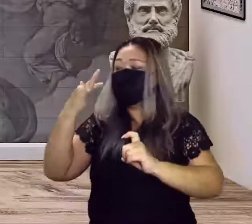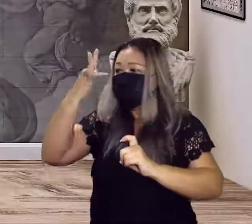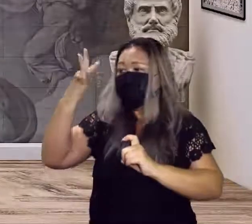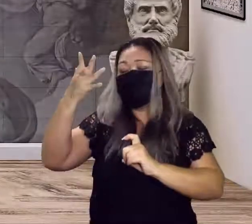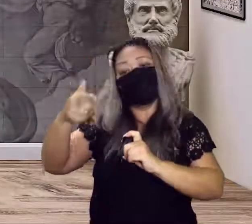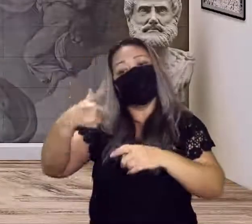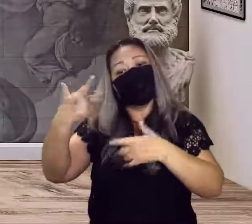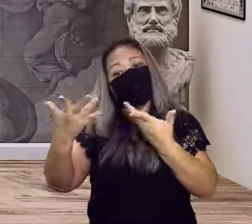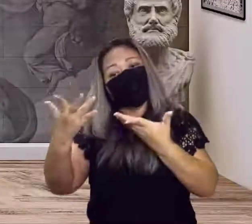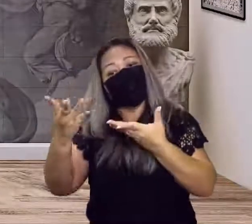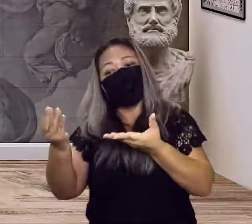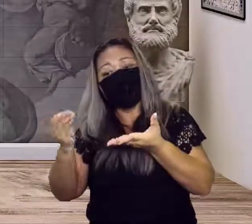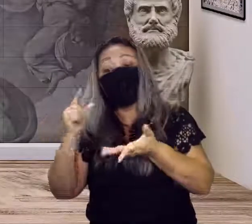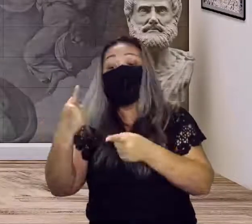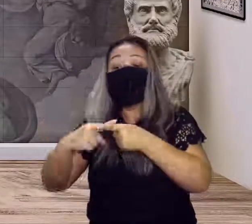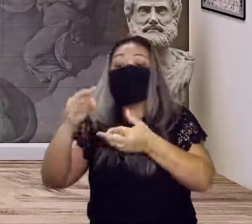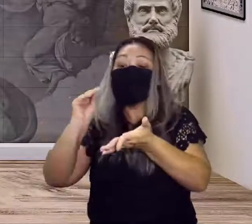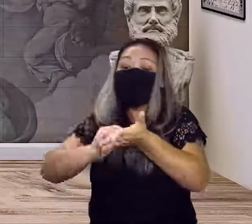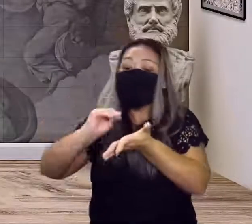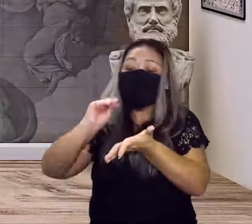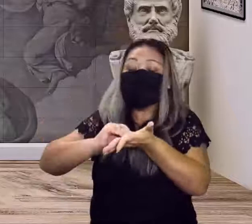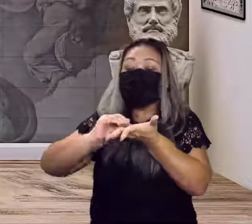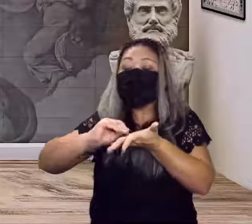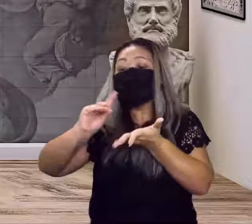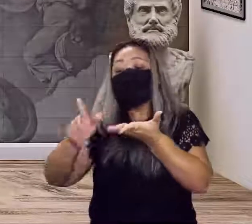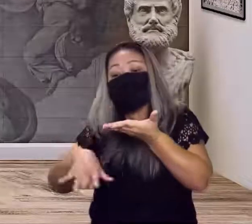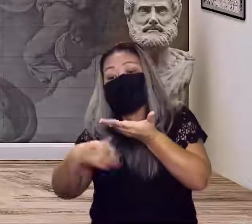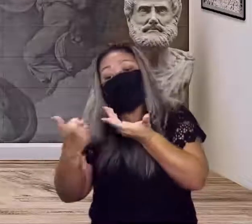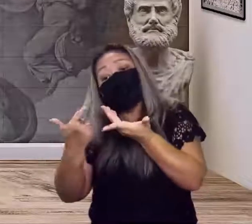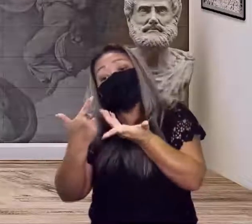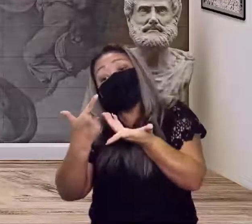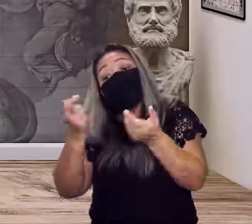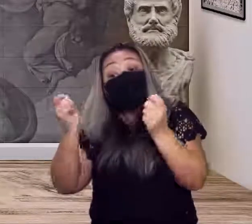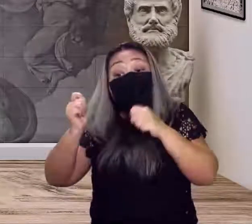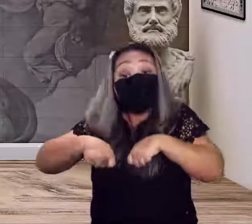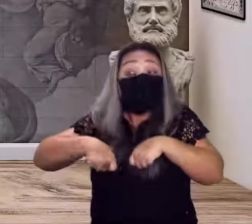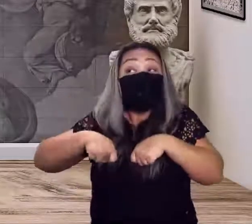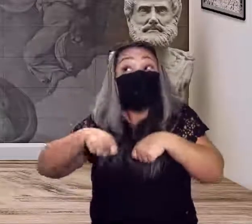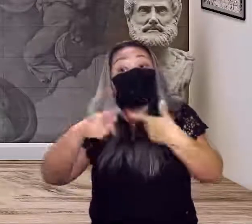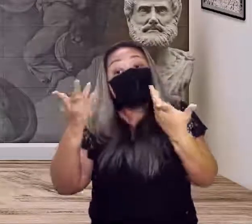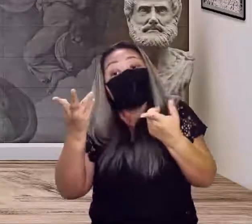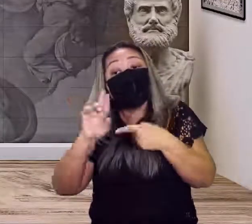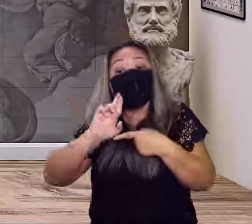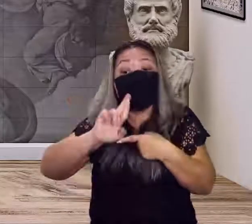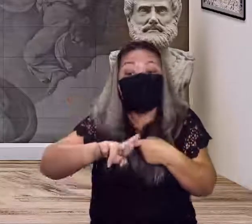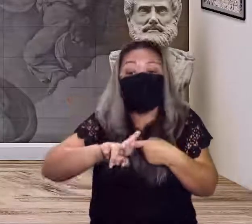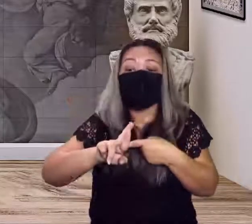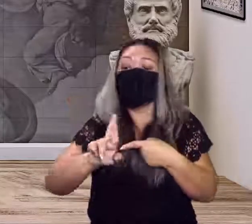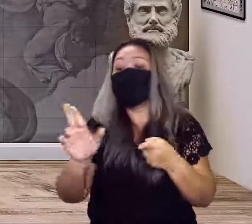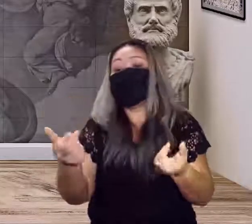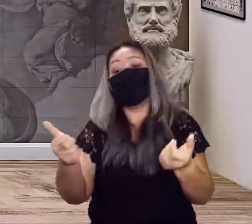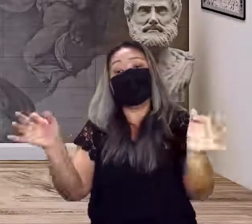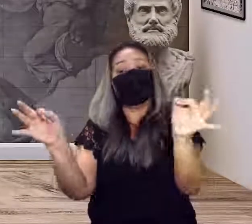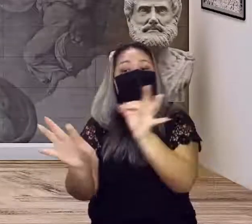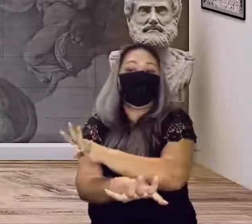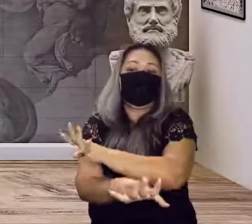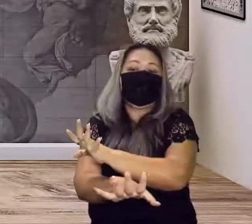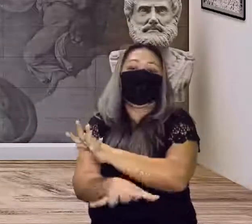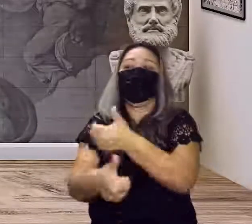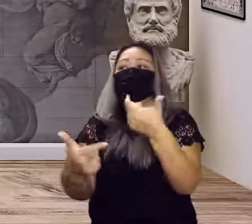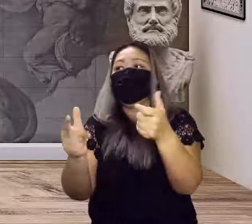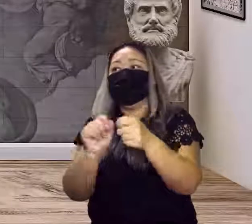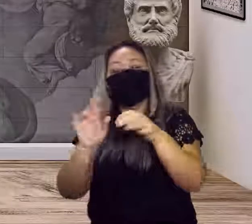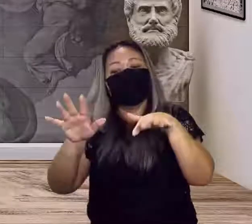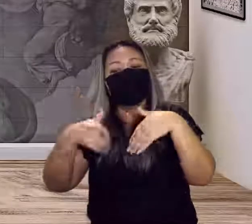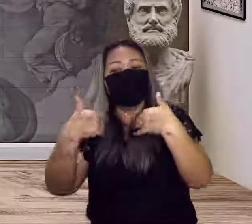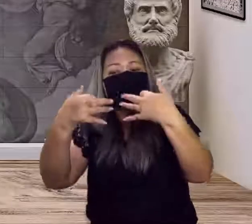para suprir algumas necessidades e dar uma suposta resposta, mas não de plenitude. eficaz